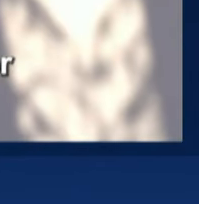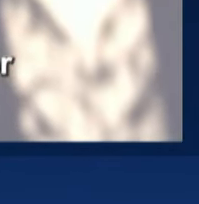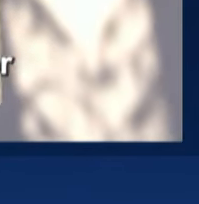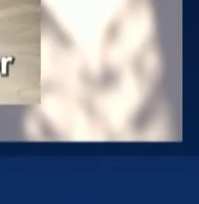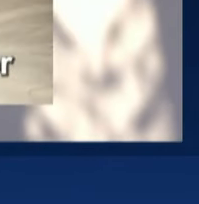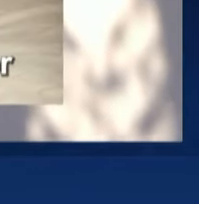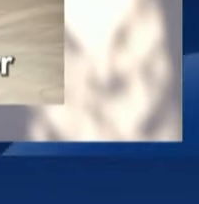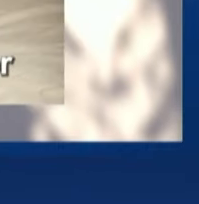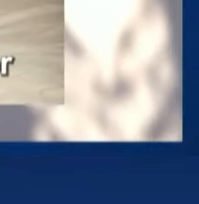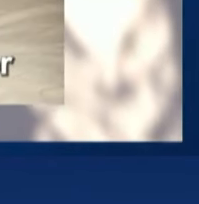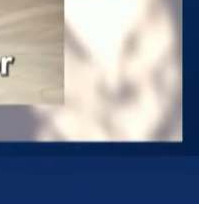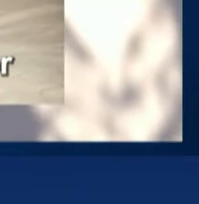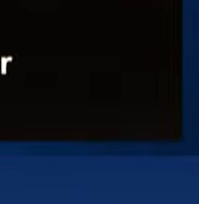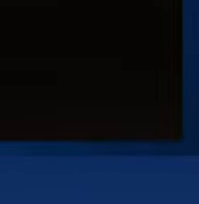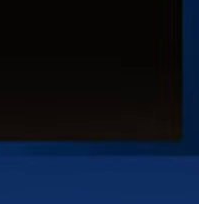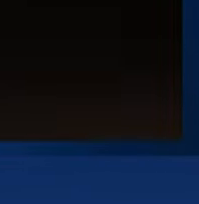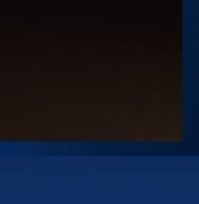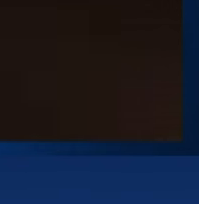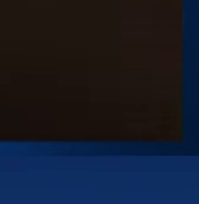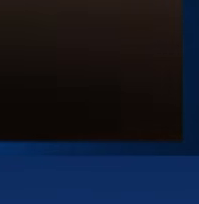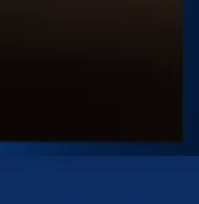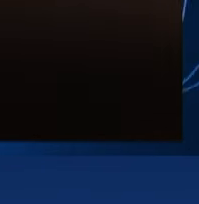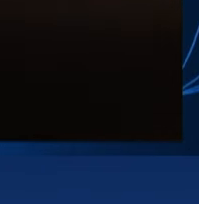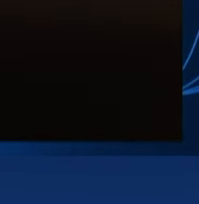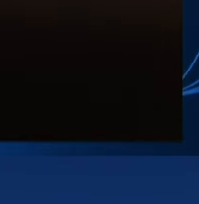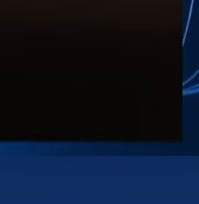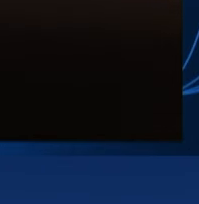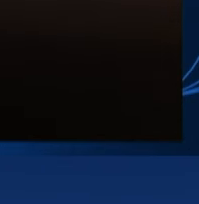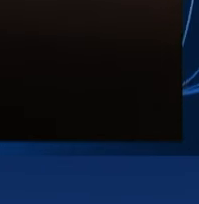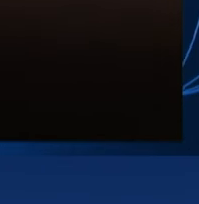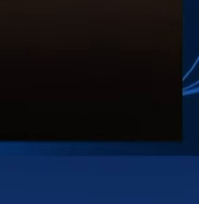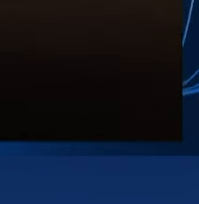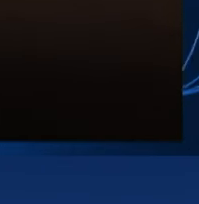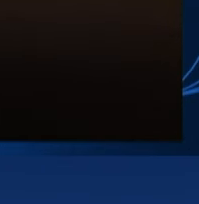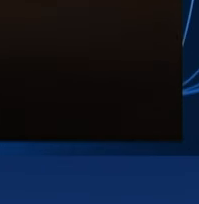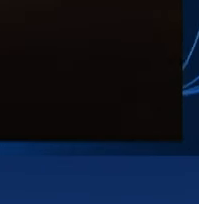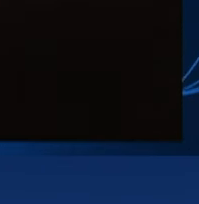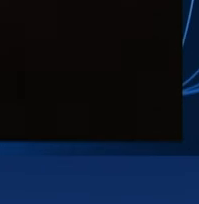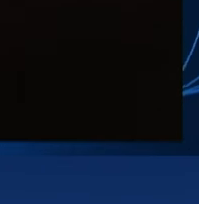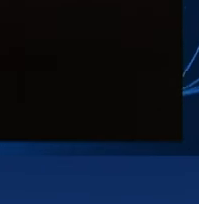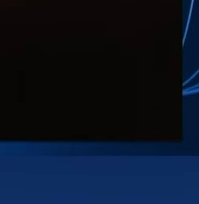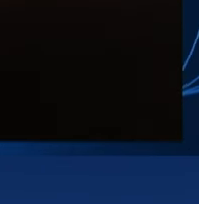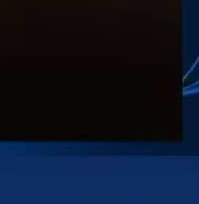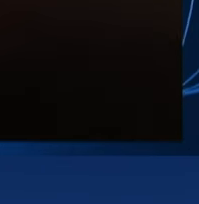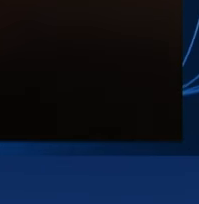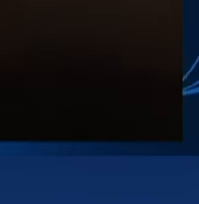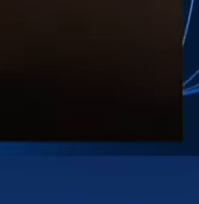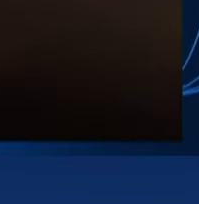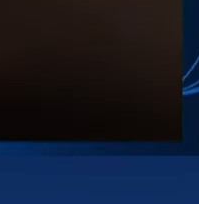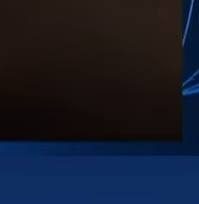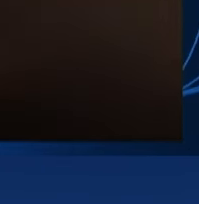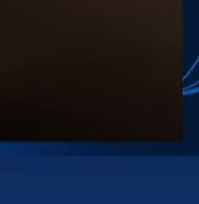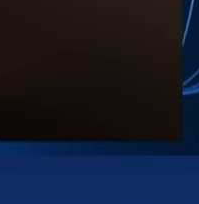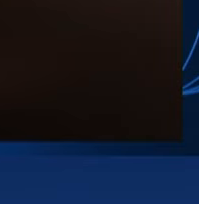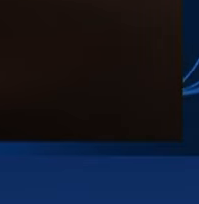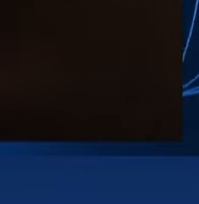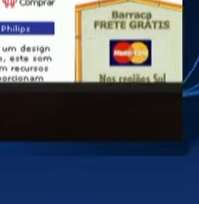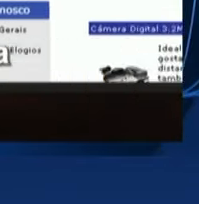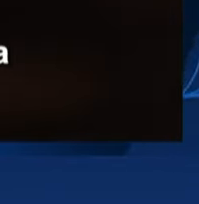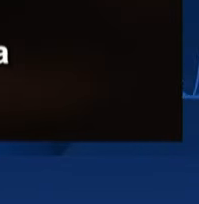sua influenciadora virtual tudo começou em 2003 o magalu queria humanizar a experiência de compra no seu